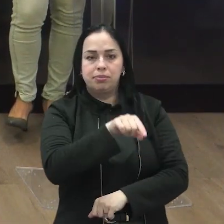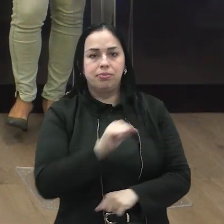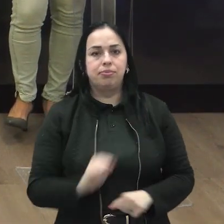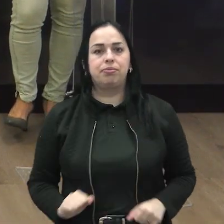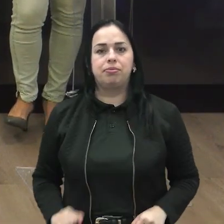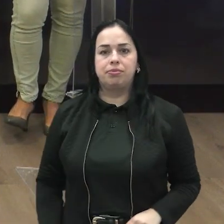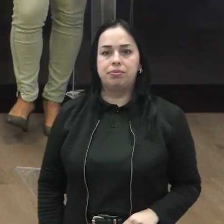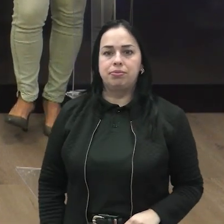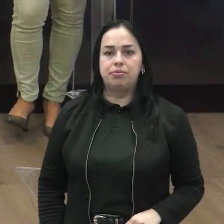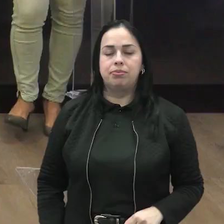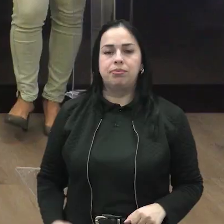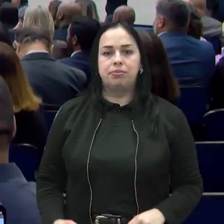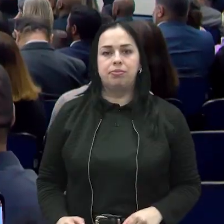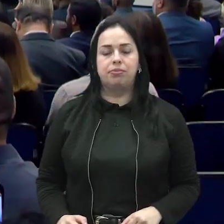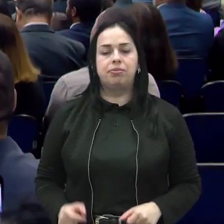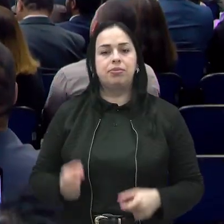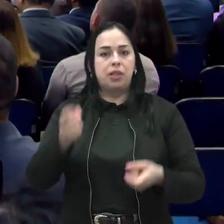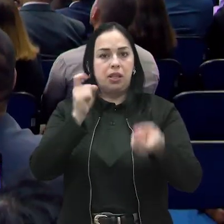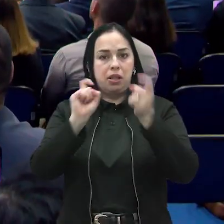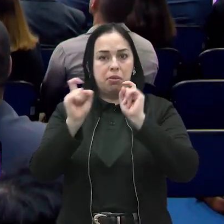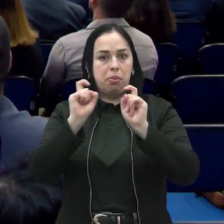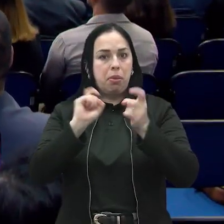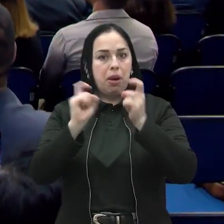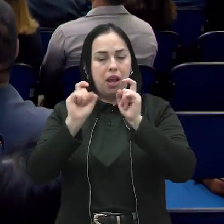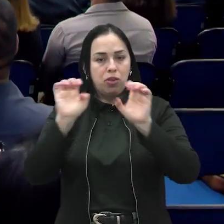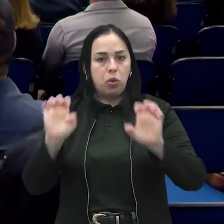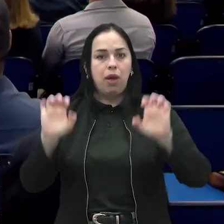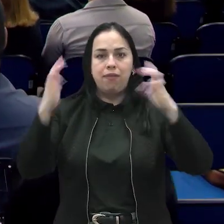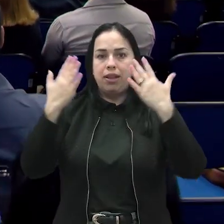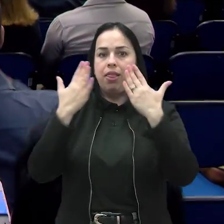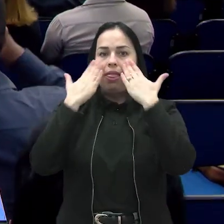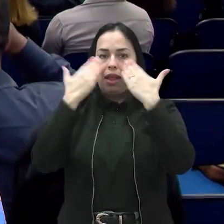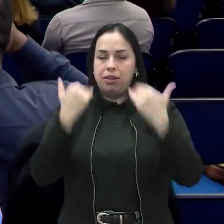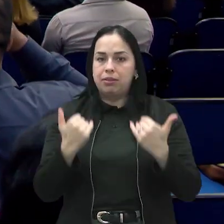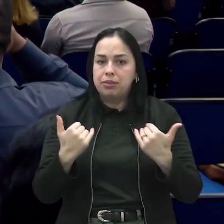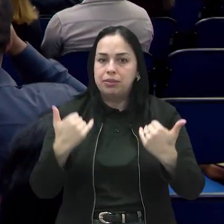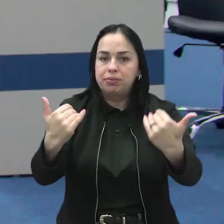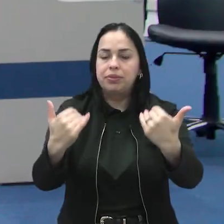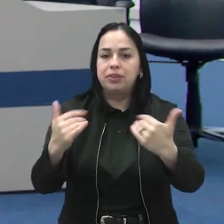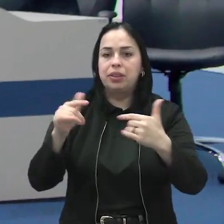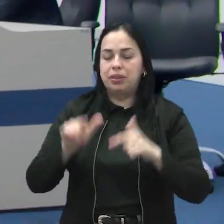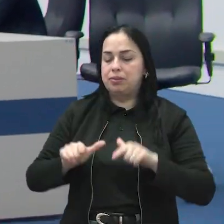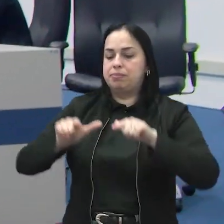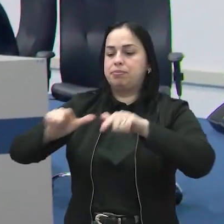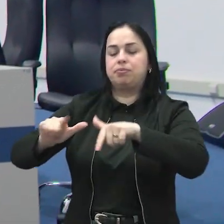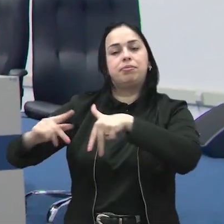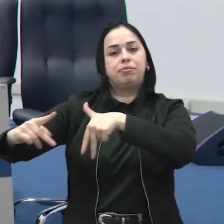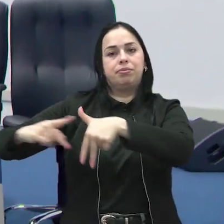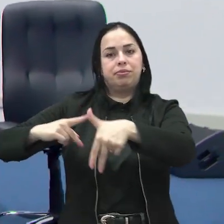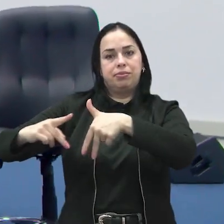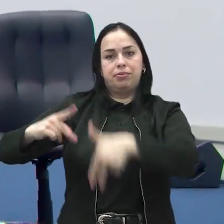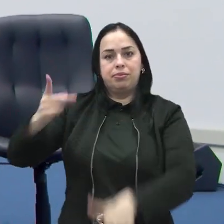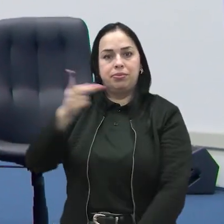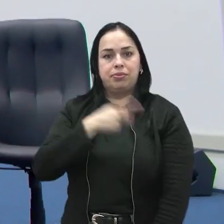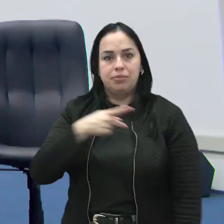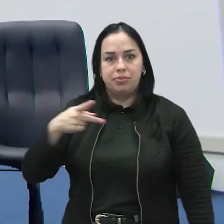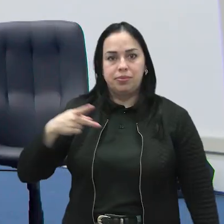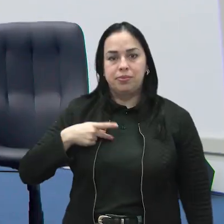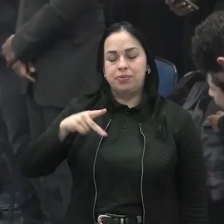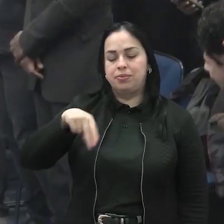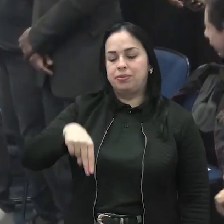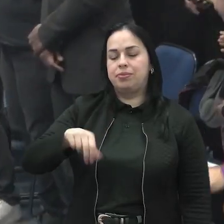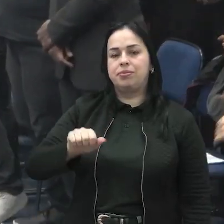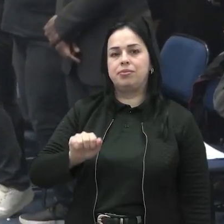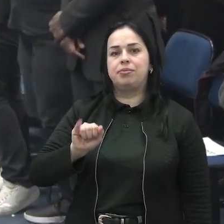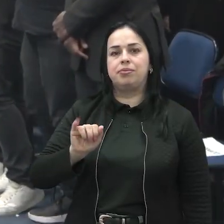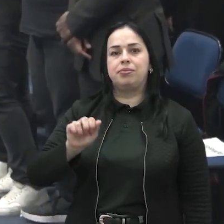Mérito Legislativo. Em cerimônia realizada no plenário da Câmara, foi concedido o título de cidadão joseense